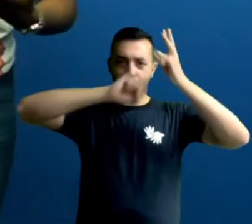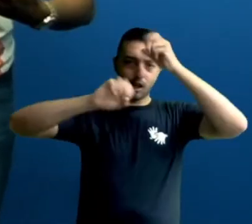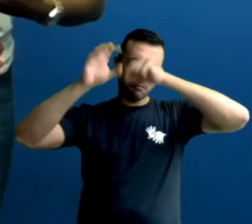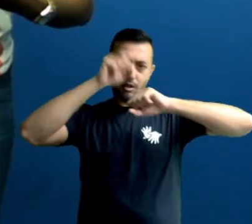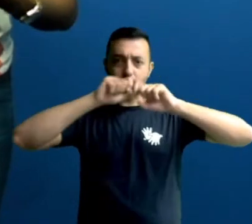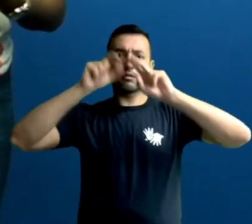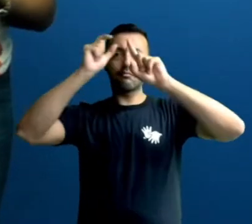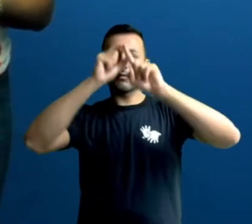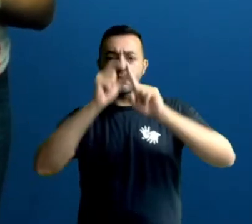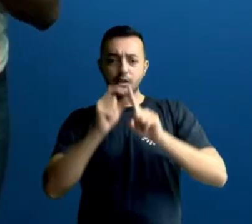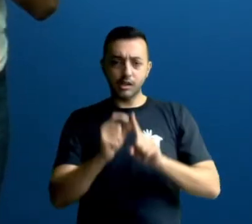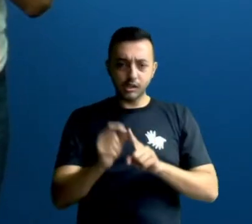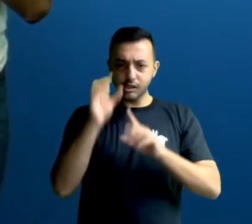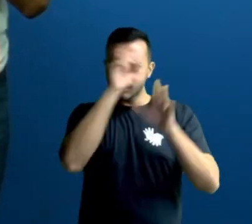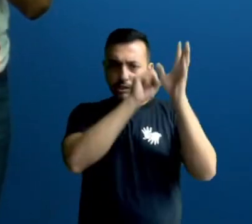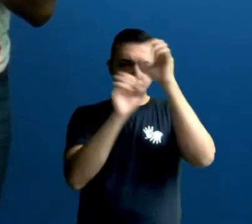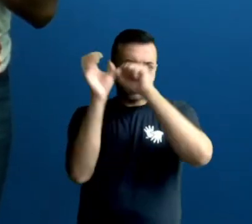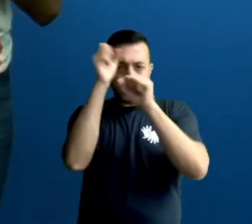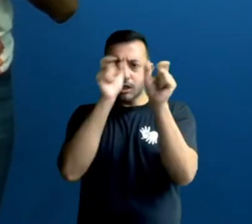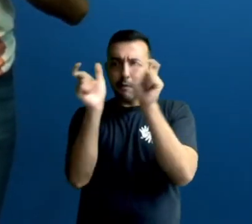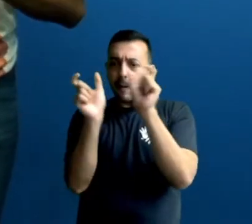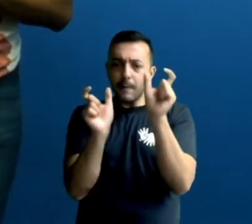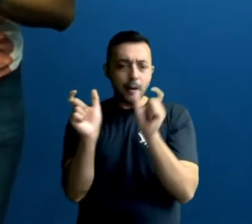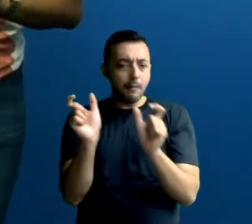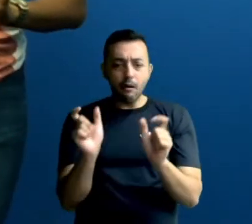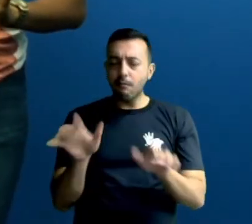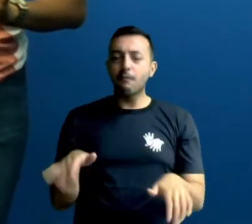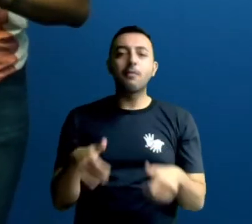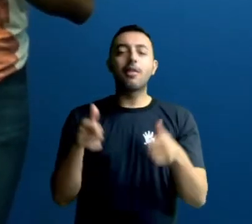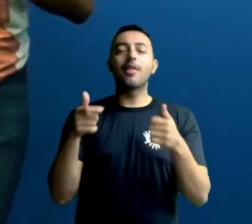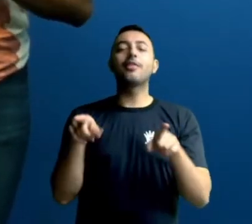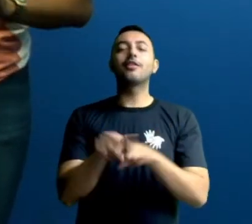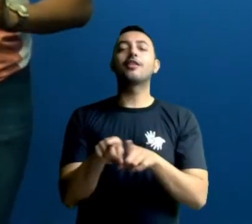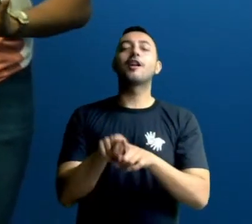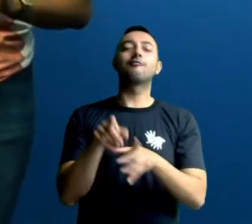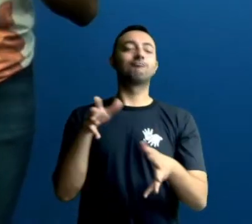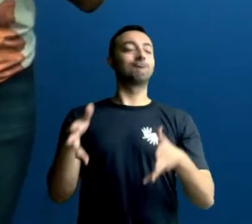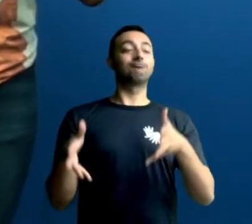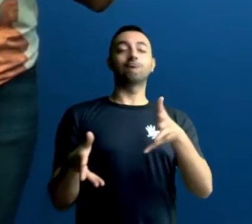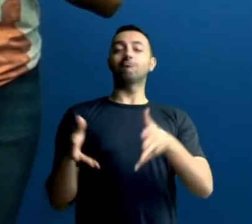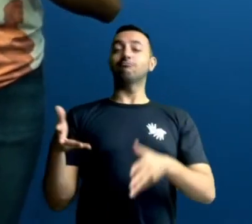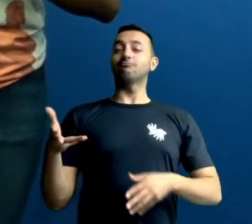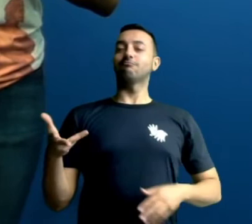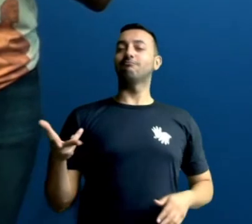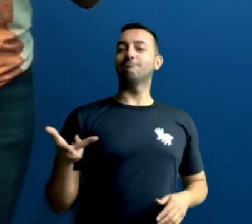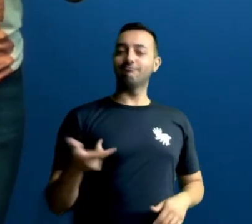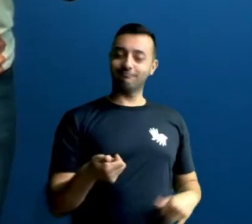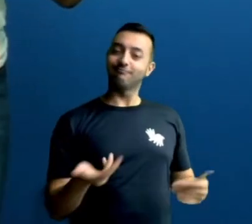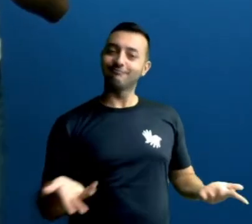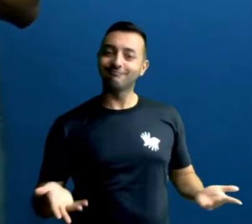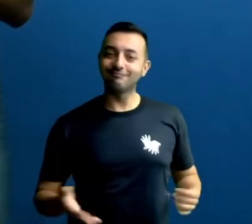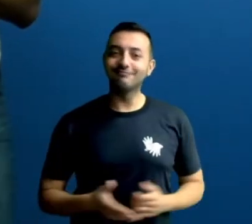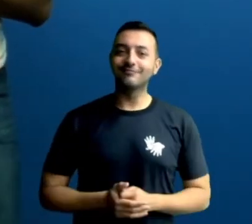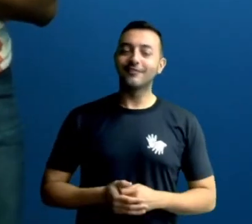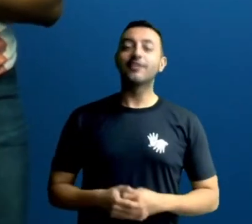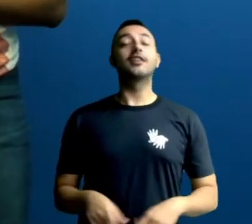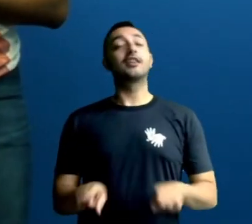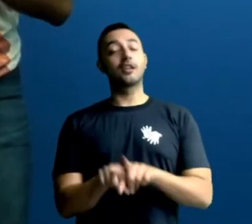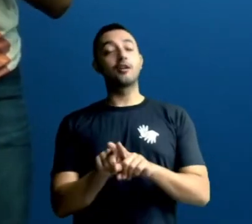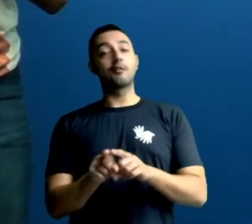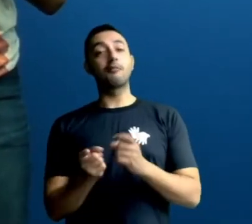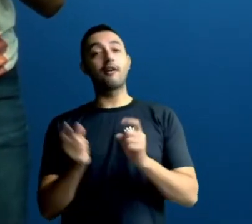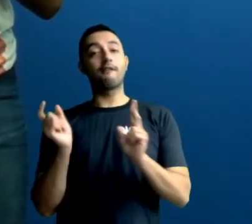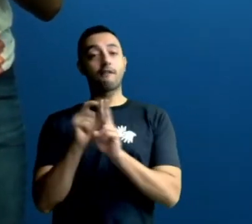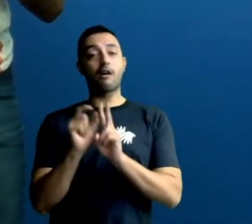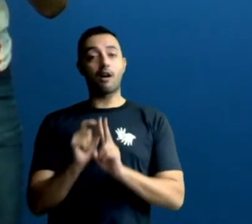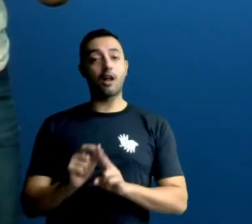começa a ficar melhor, até falando, gente, isso aí melhora. Isso é maravilha. Agora também, aumenta o vocabulário,